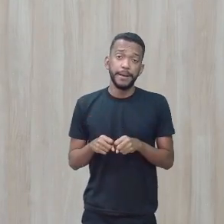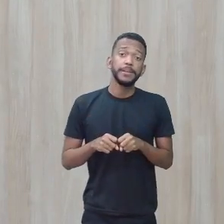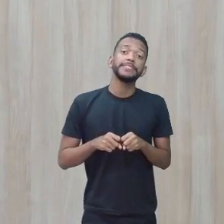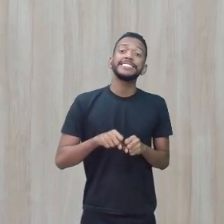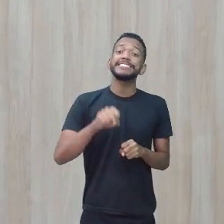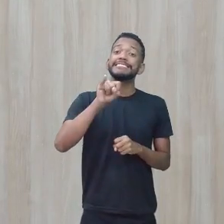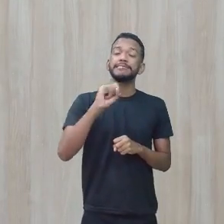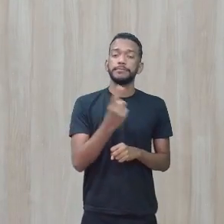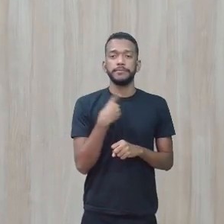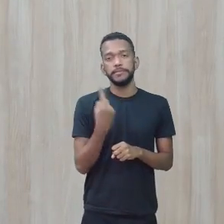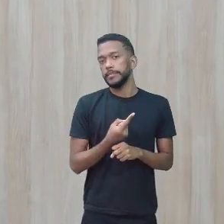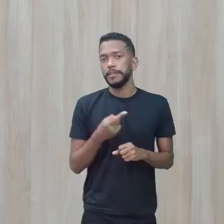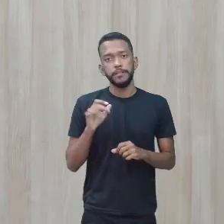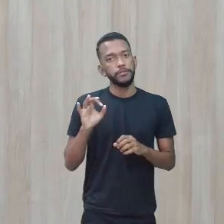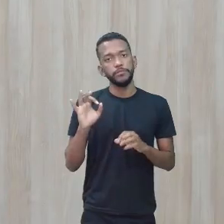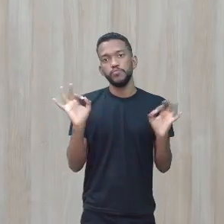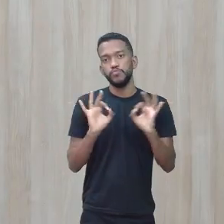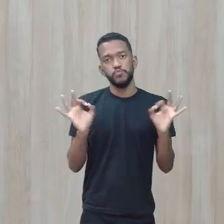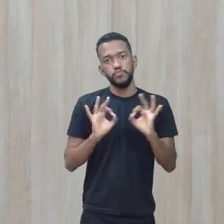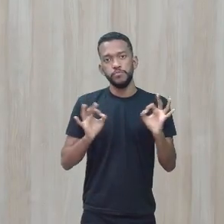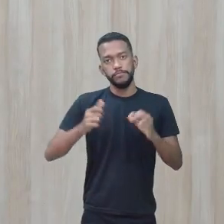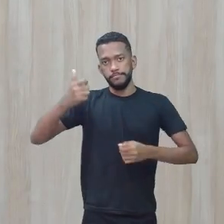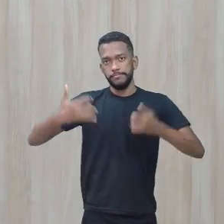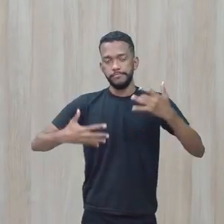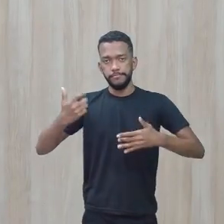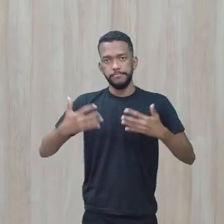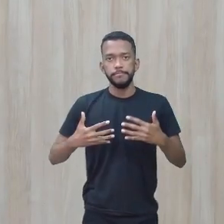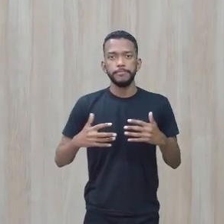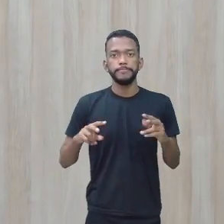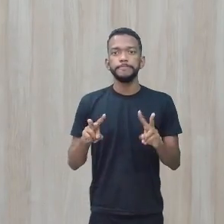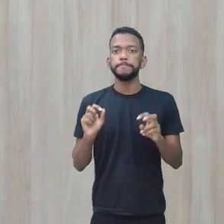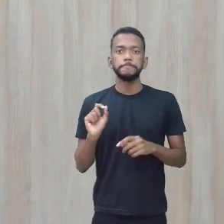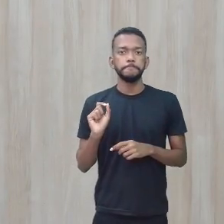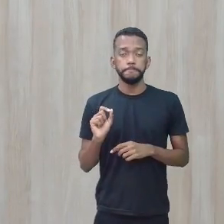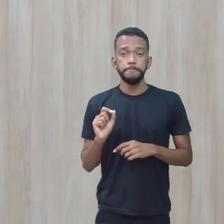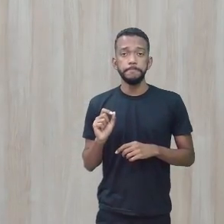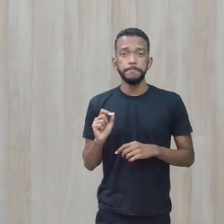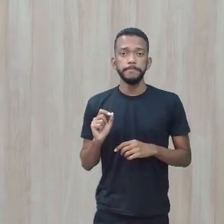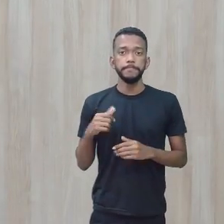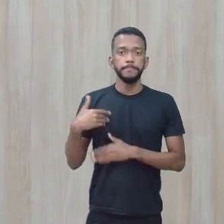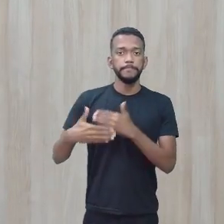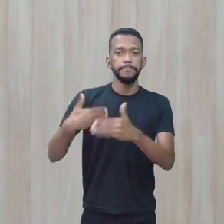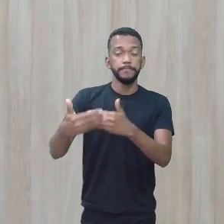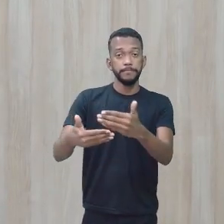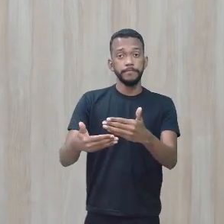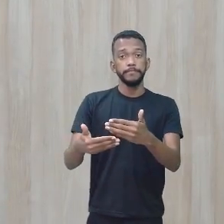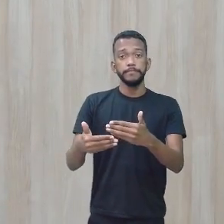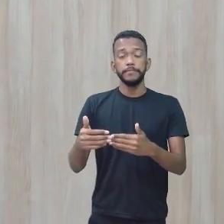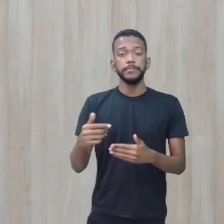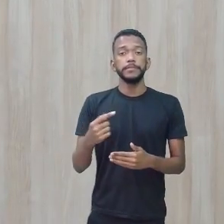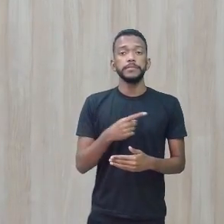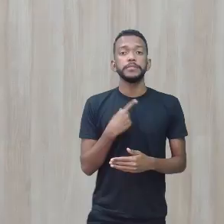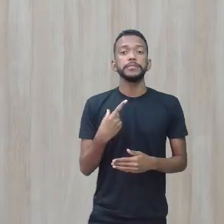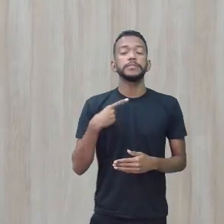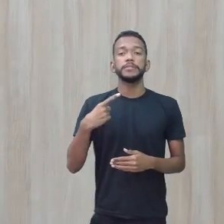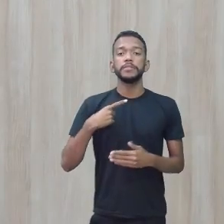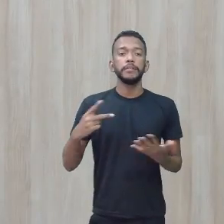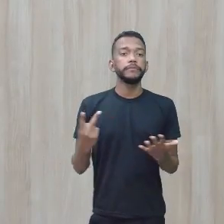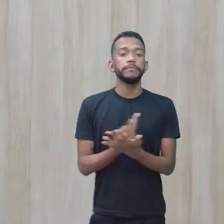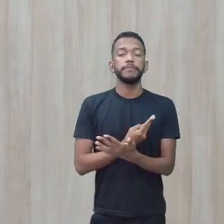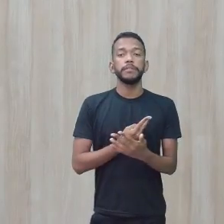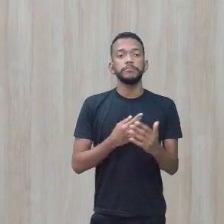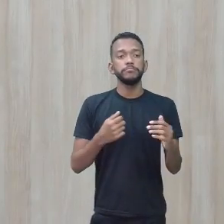dessas questões, desse desenvolvimento de uma forma que não traga muitos efeitos, a